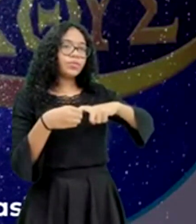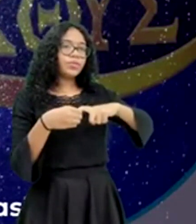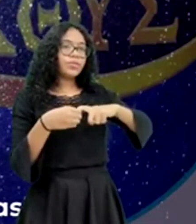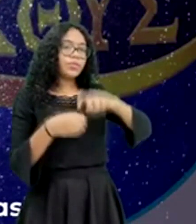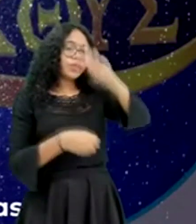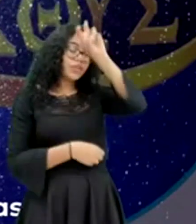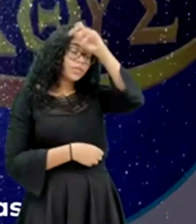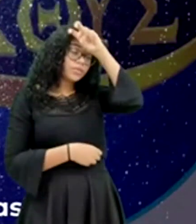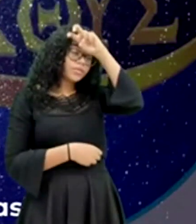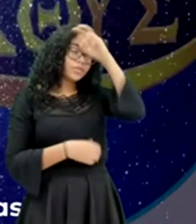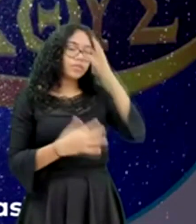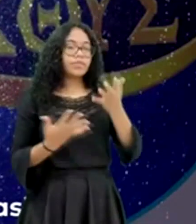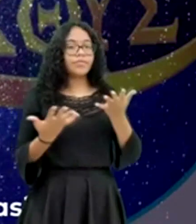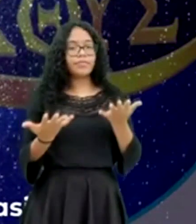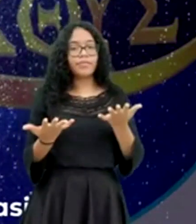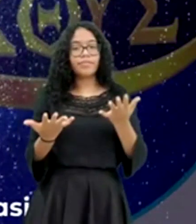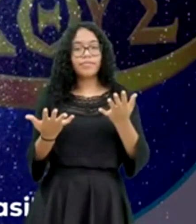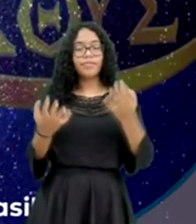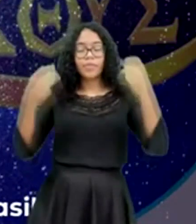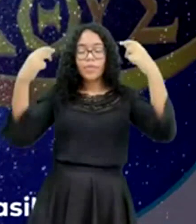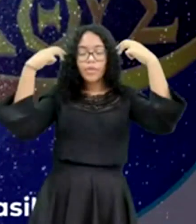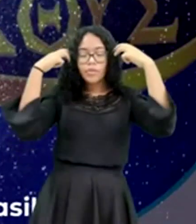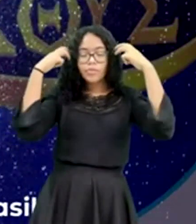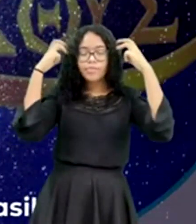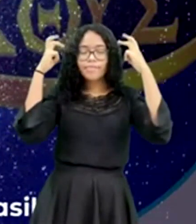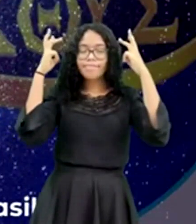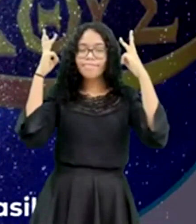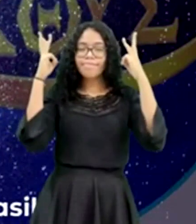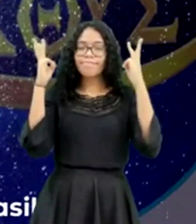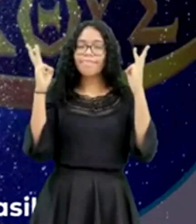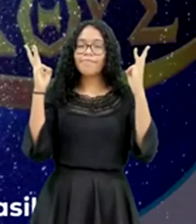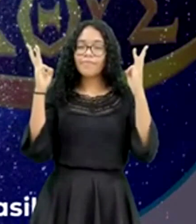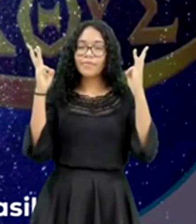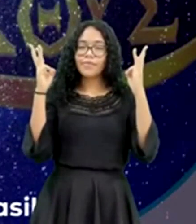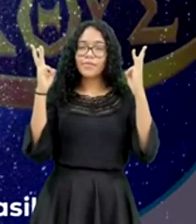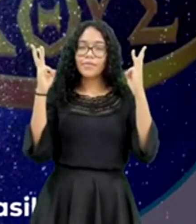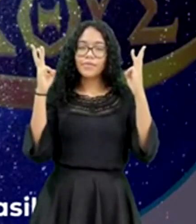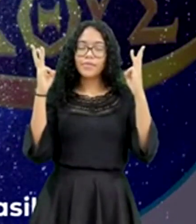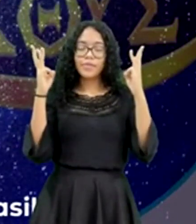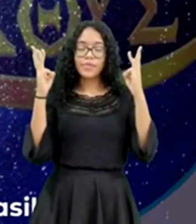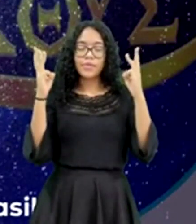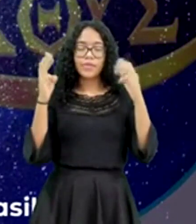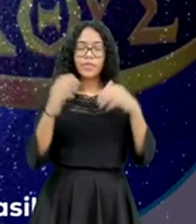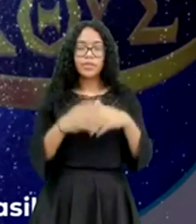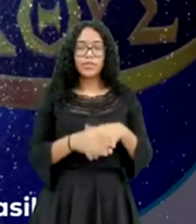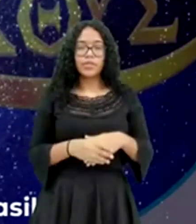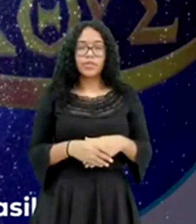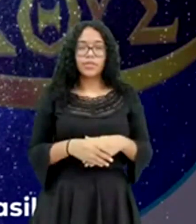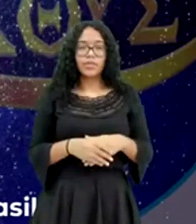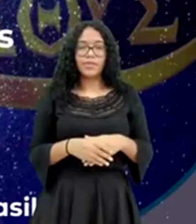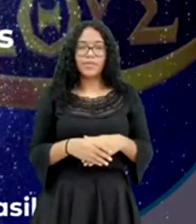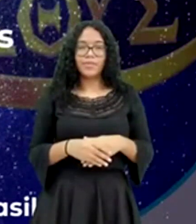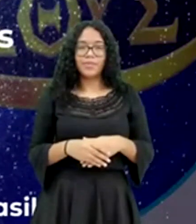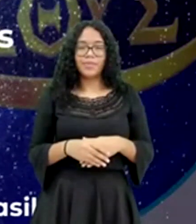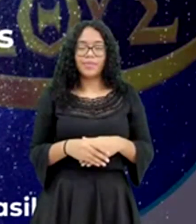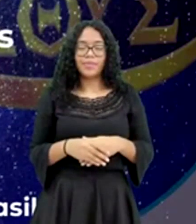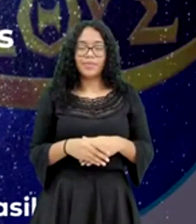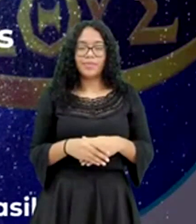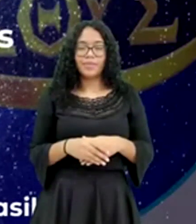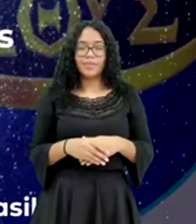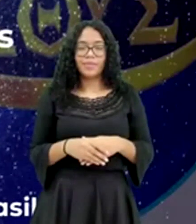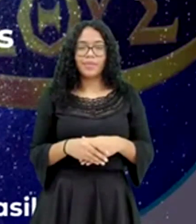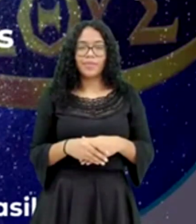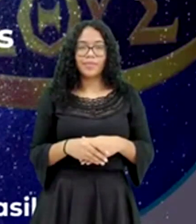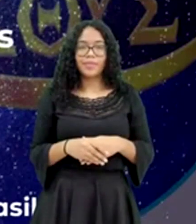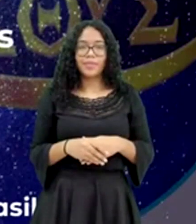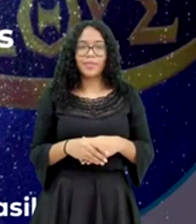Arão caíram sobre o seu rosto perante a congregação dos filhos de Israel. E Josué,